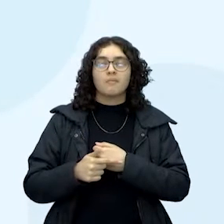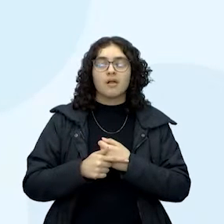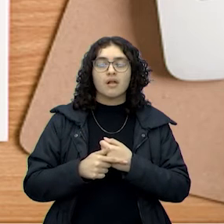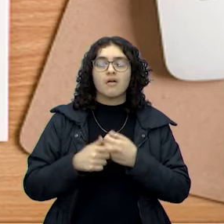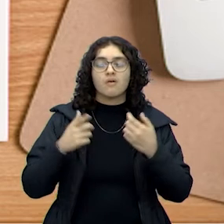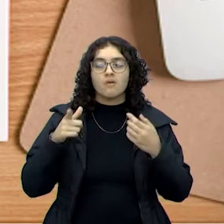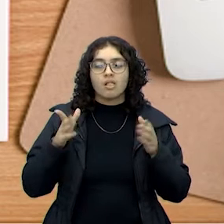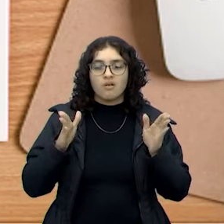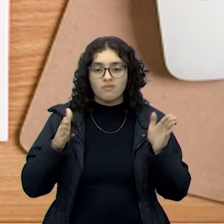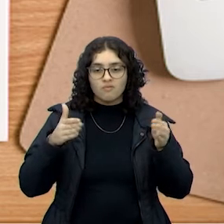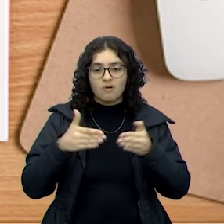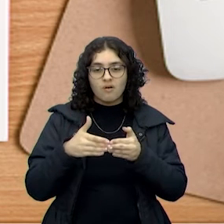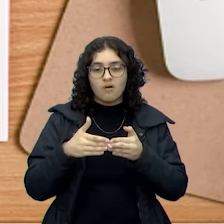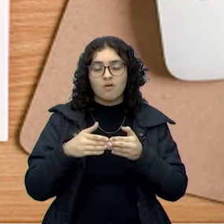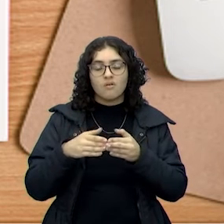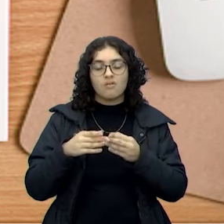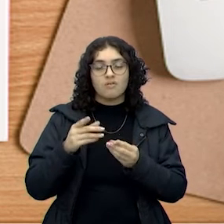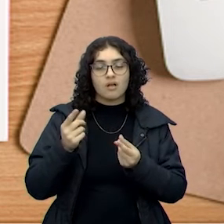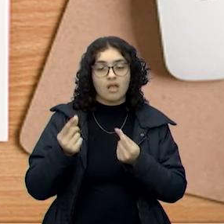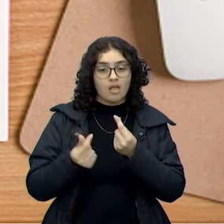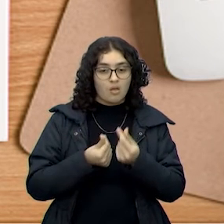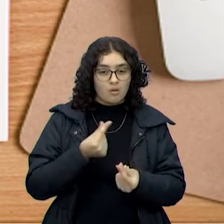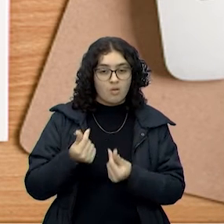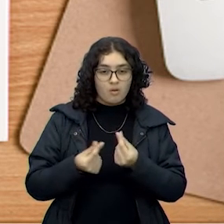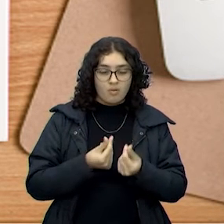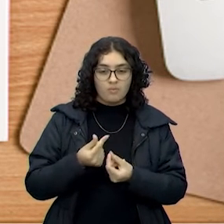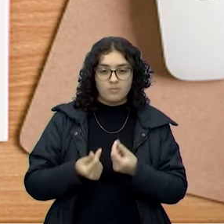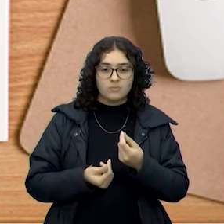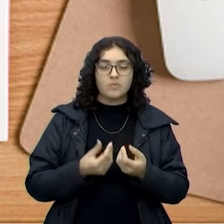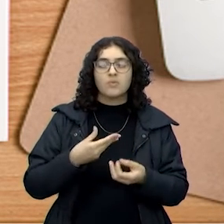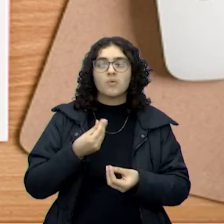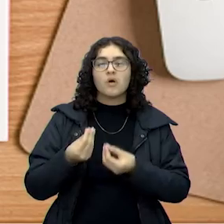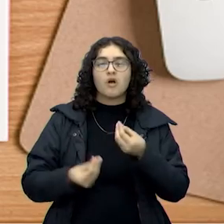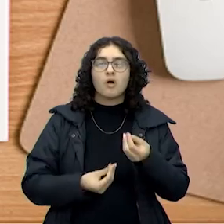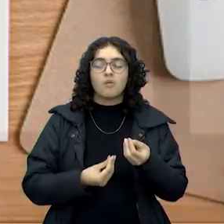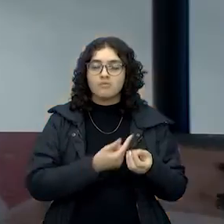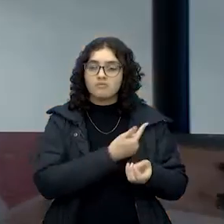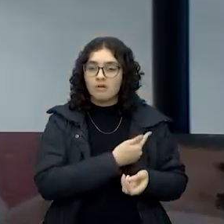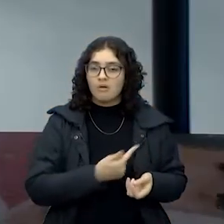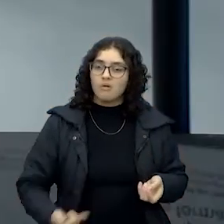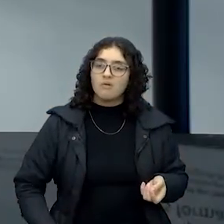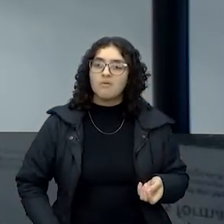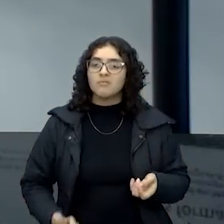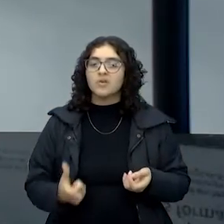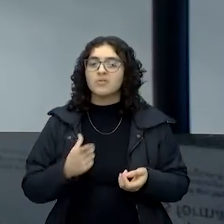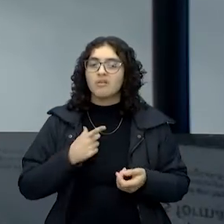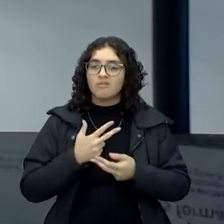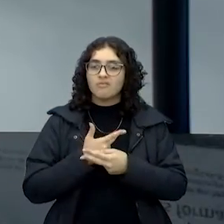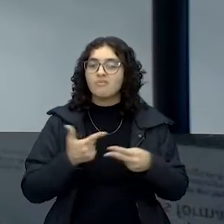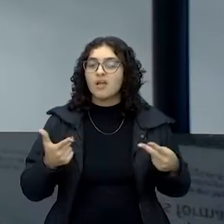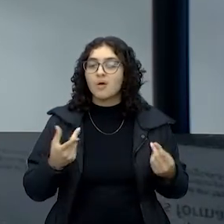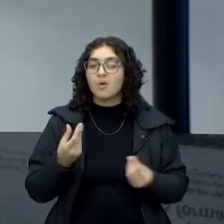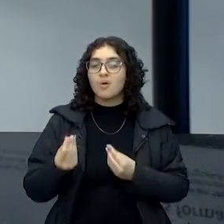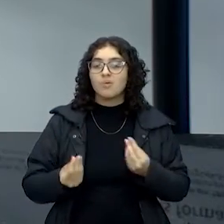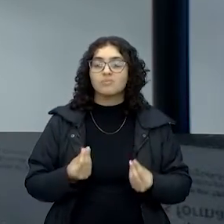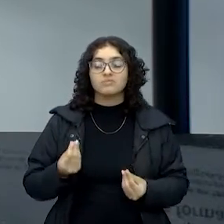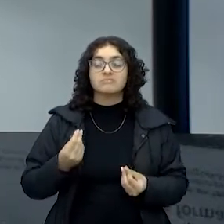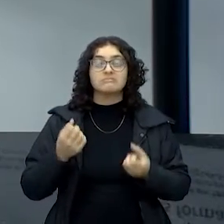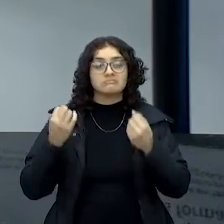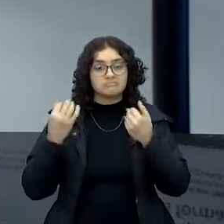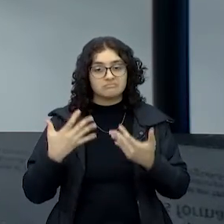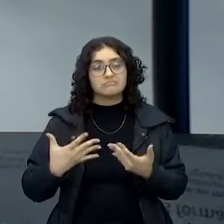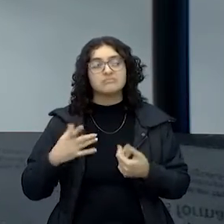econômico. Bora lá então. Formas de governo. Quando a gente fala sobre formas de governo, nós estamos falando